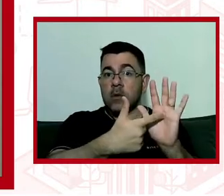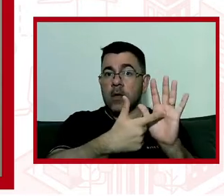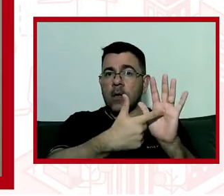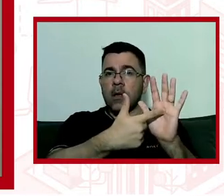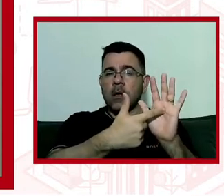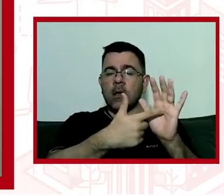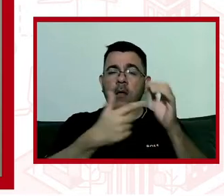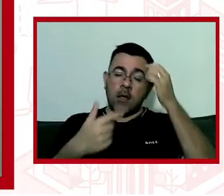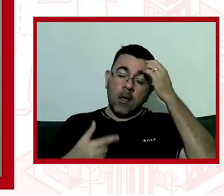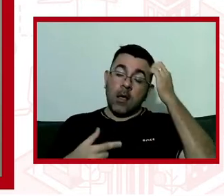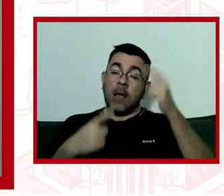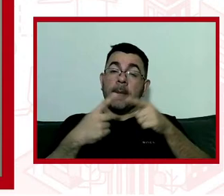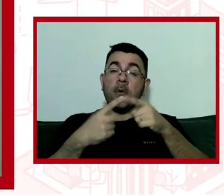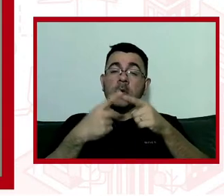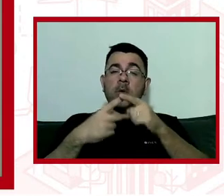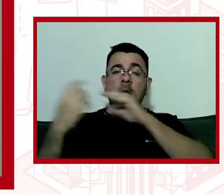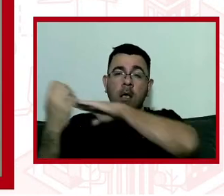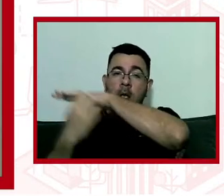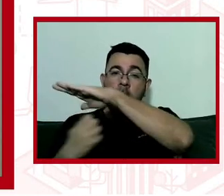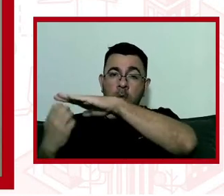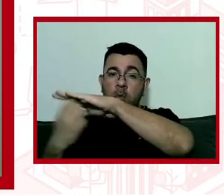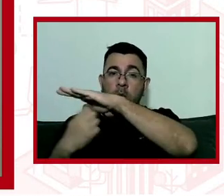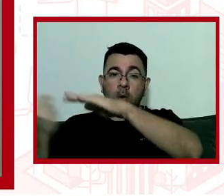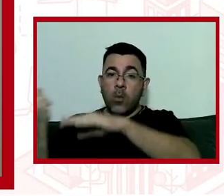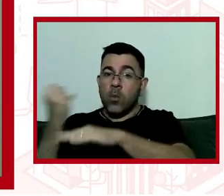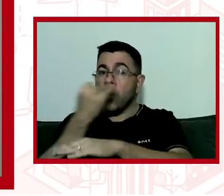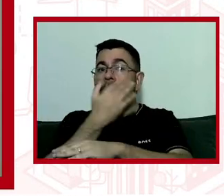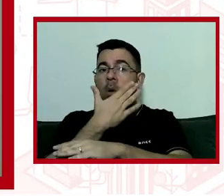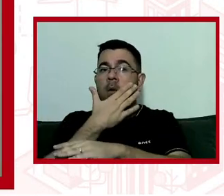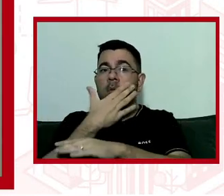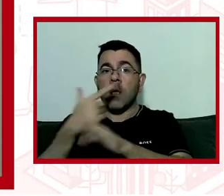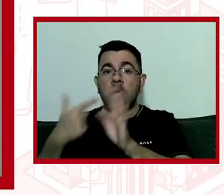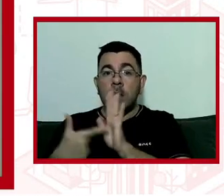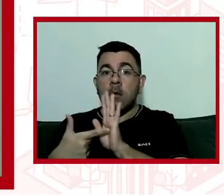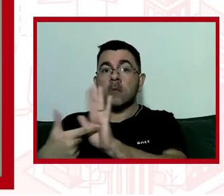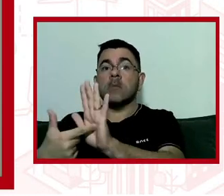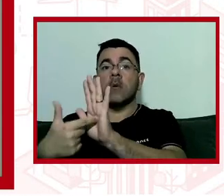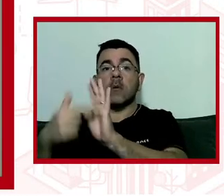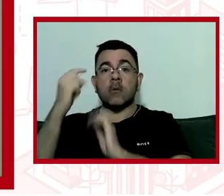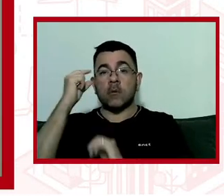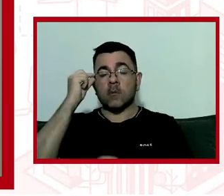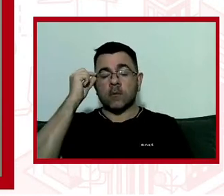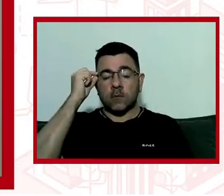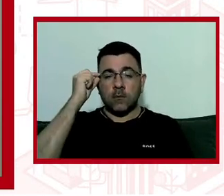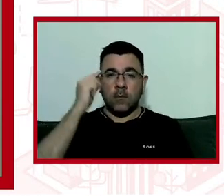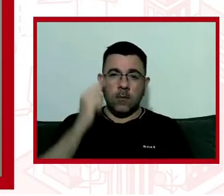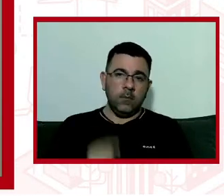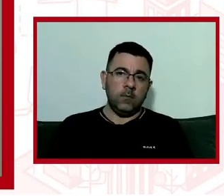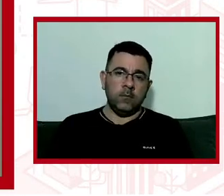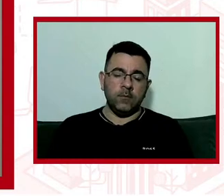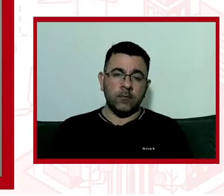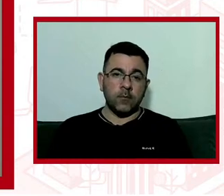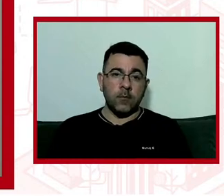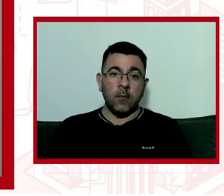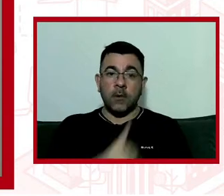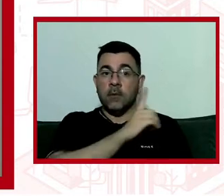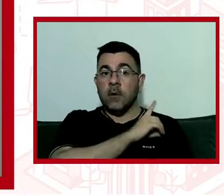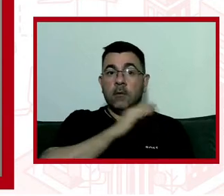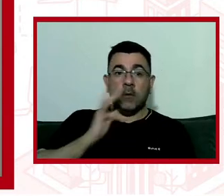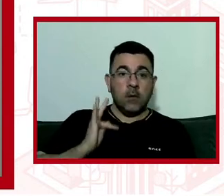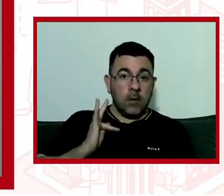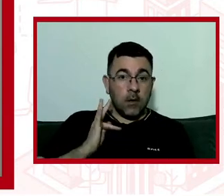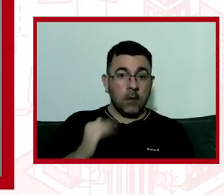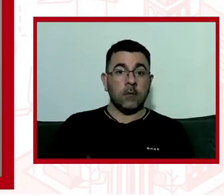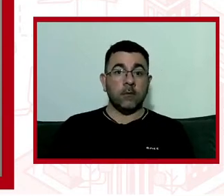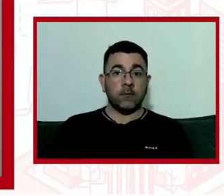das startups no Brasil esse Marco legal Eu tive a oportunidade de ser coautor como deputado federal Então eu